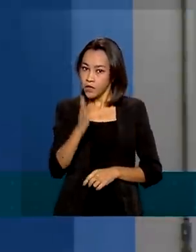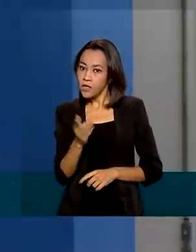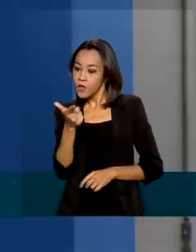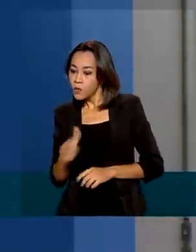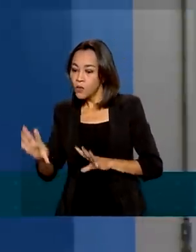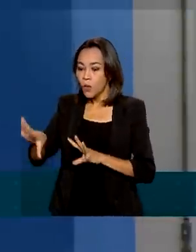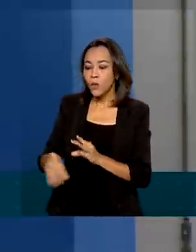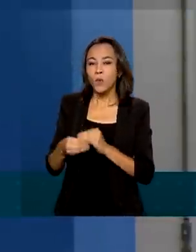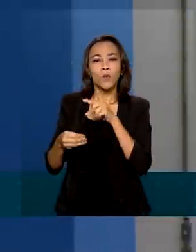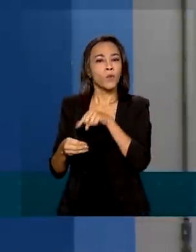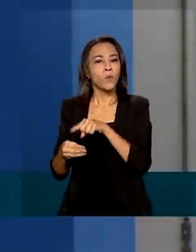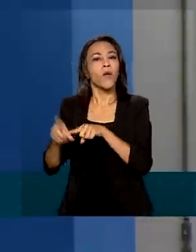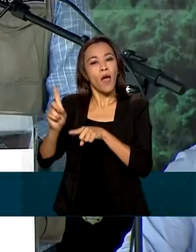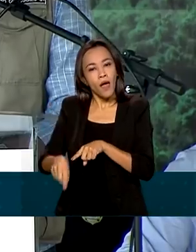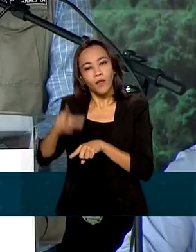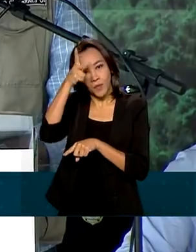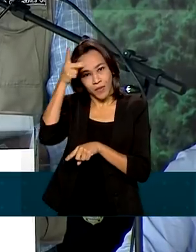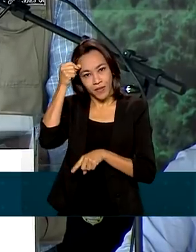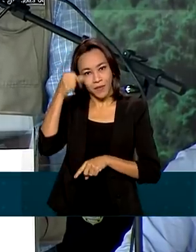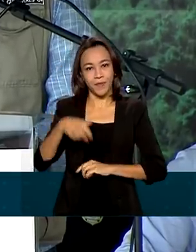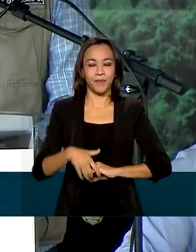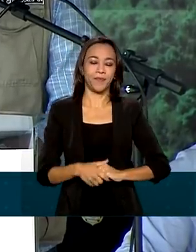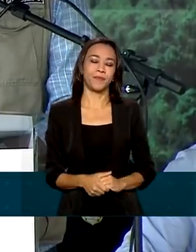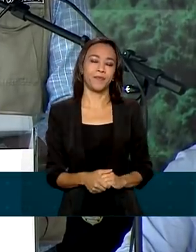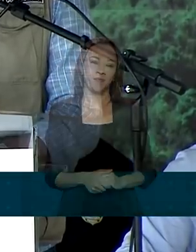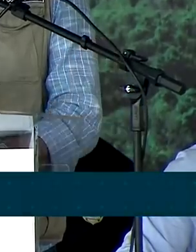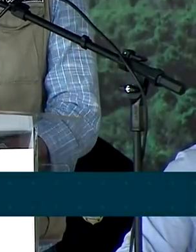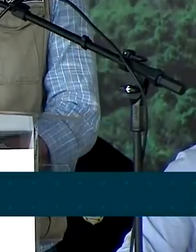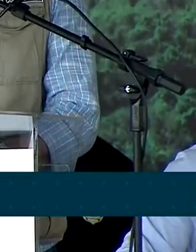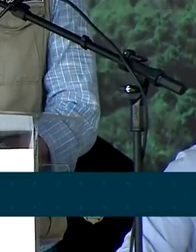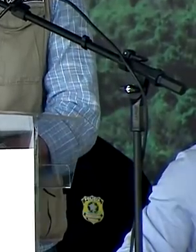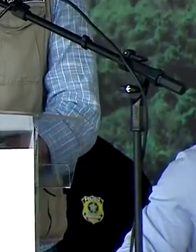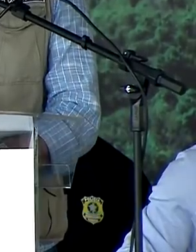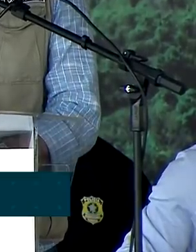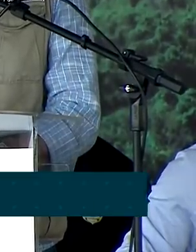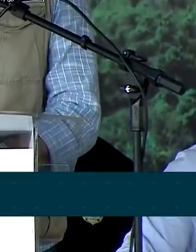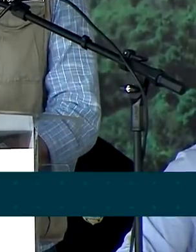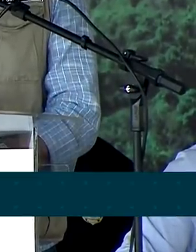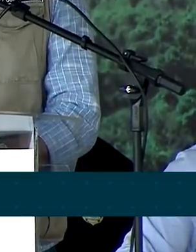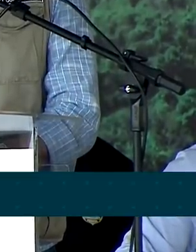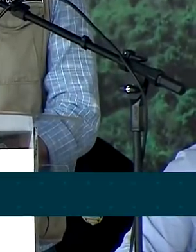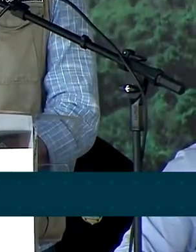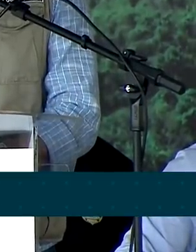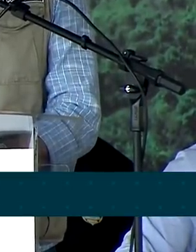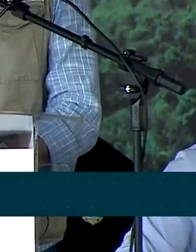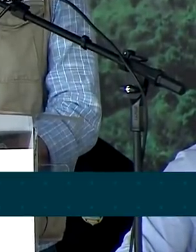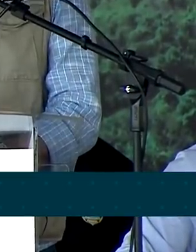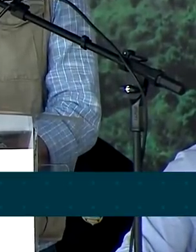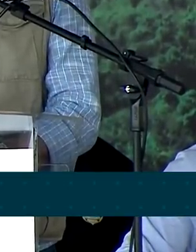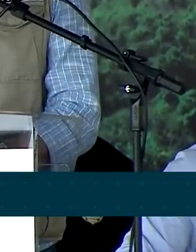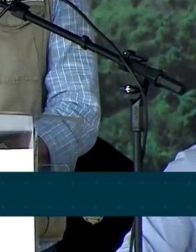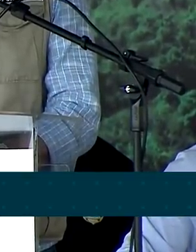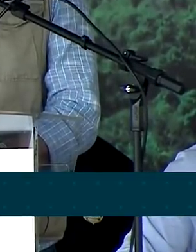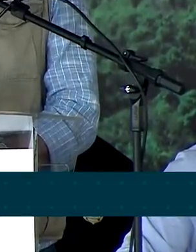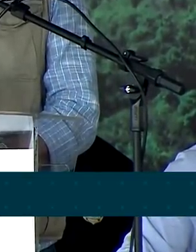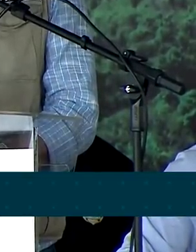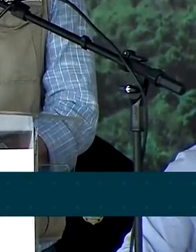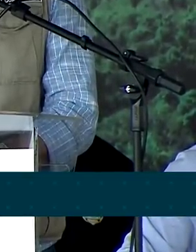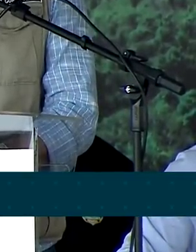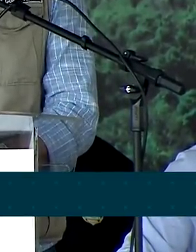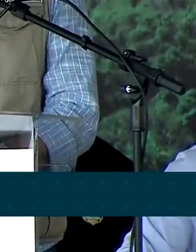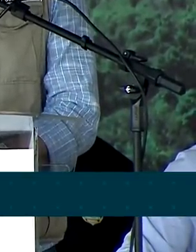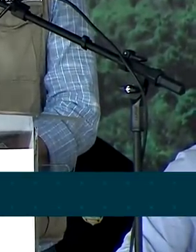contrapartida do município. O FGTS, o dinheiro dos trabalhadores, tem um total de quase